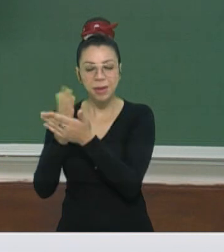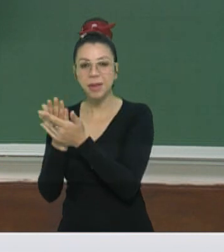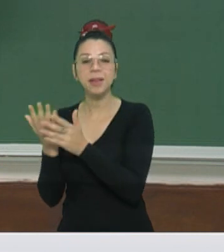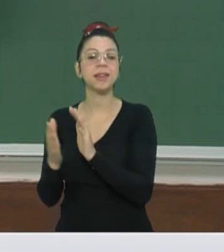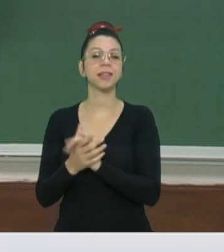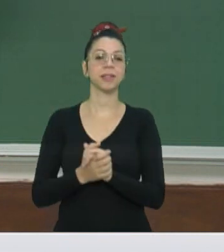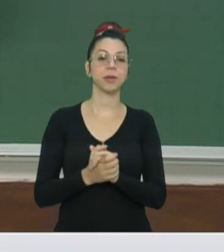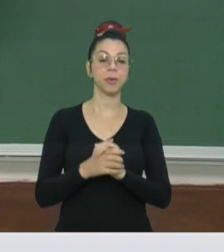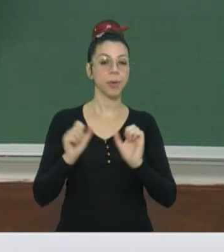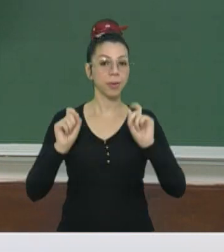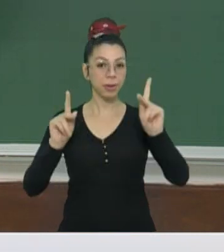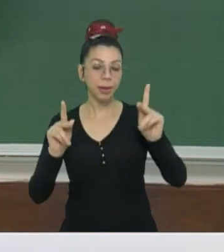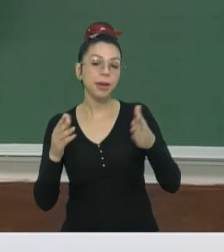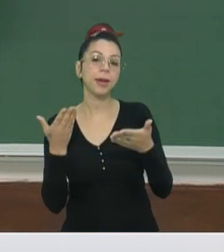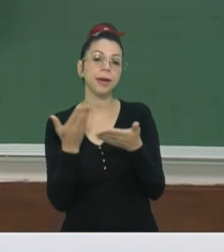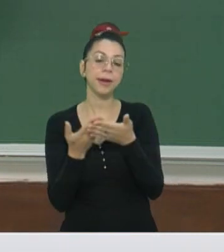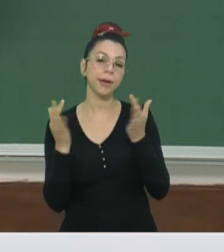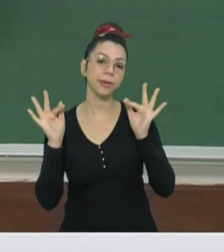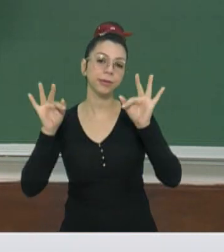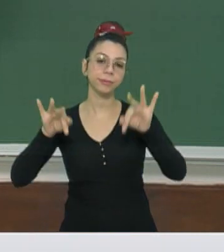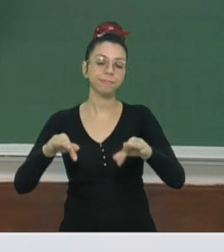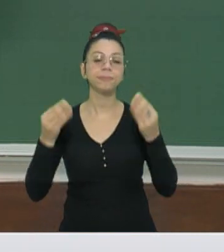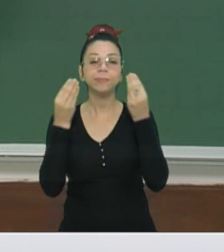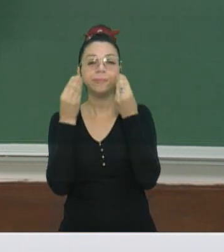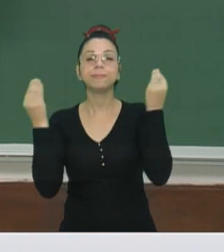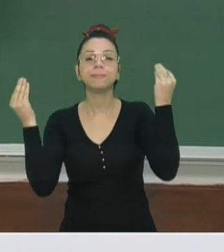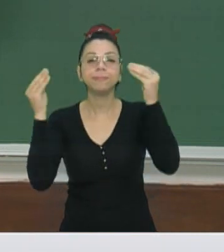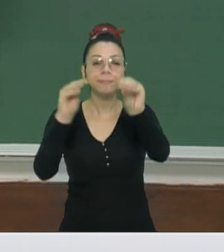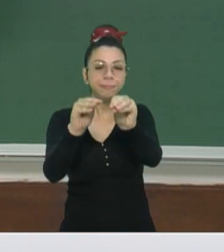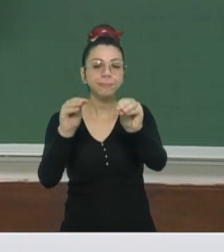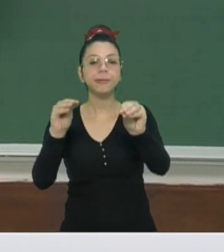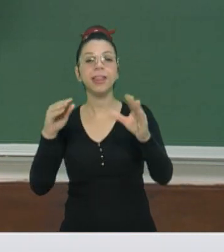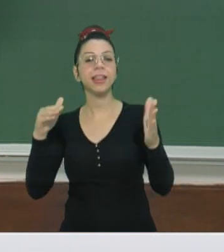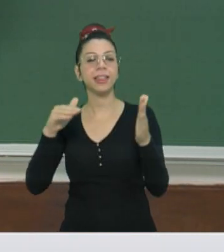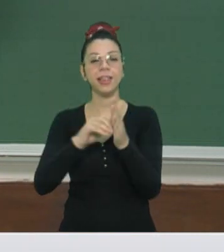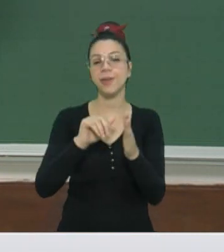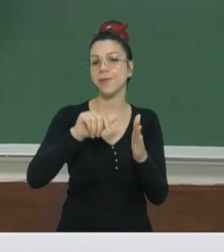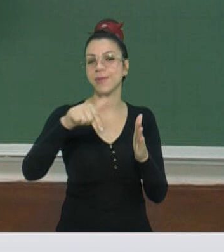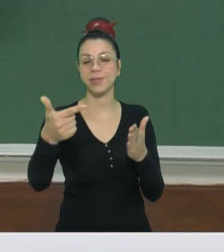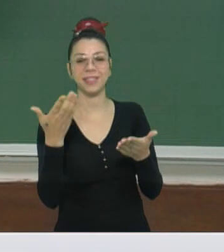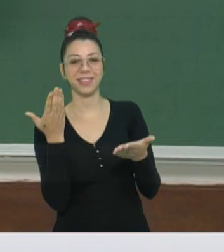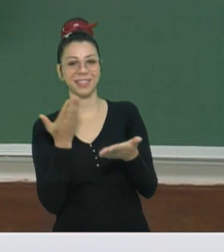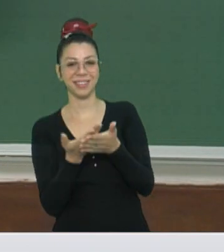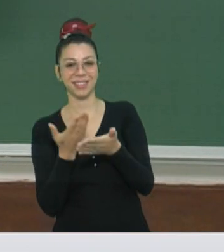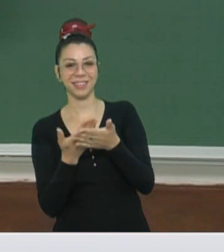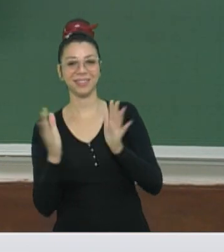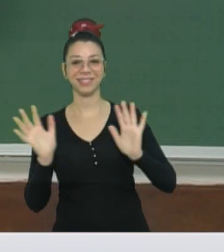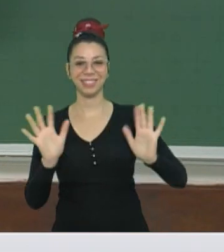pessoal? Nossa aulinha terminou. Um beijo para você e nos vemos na próxima aula.